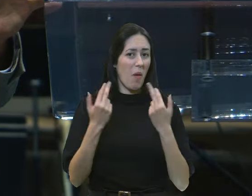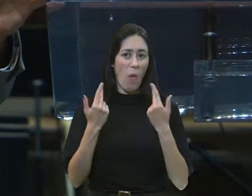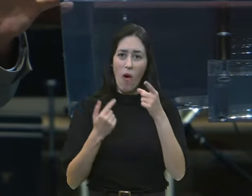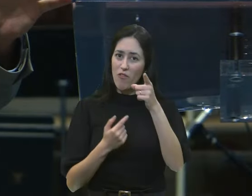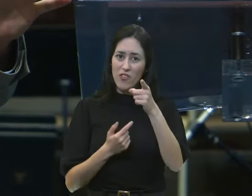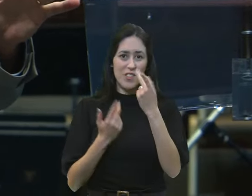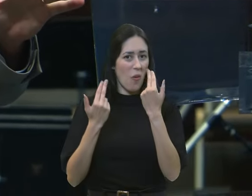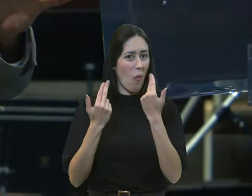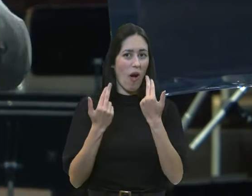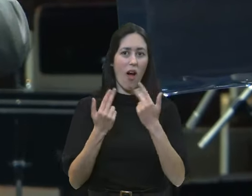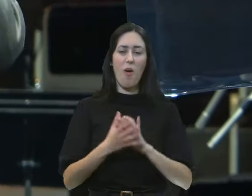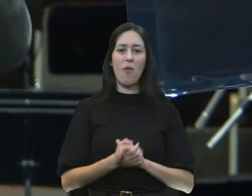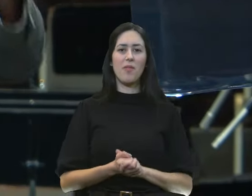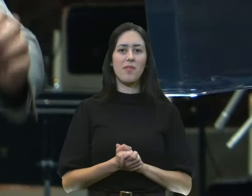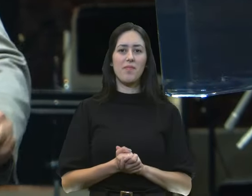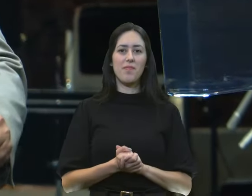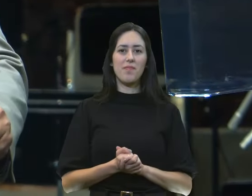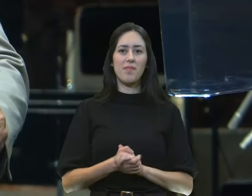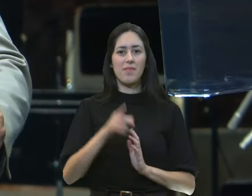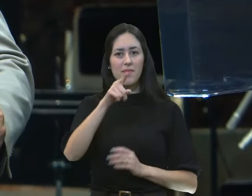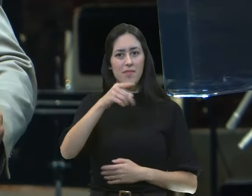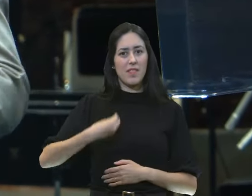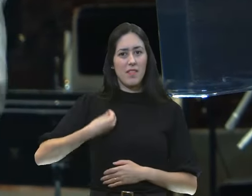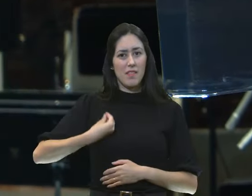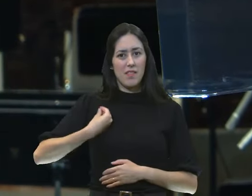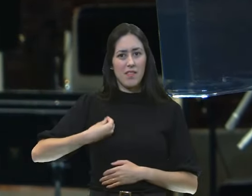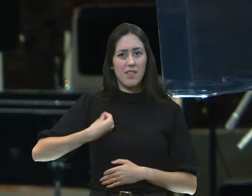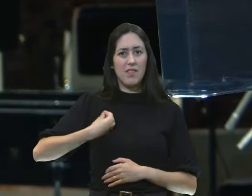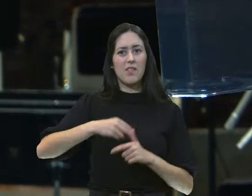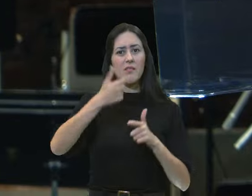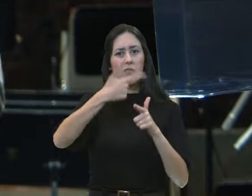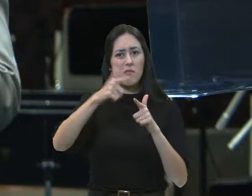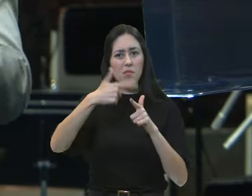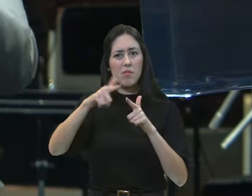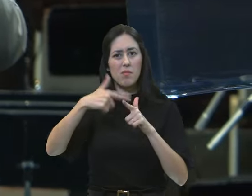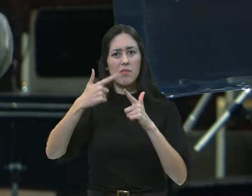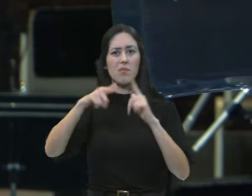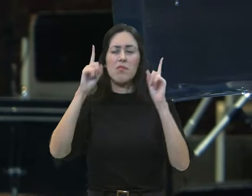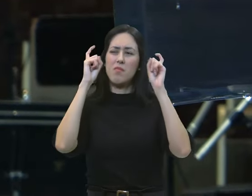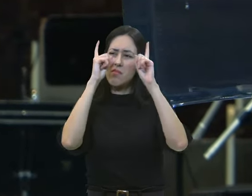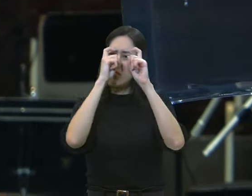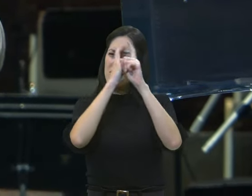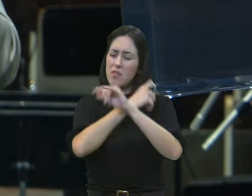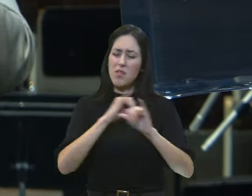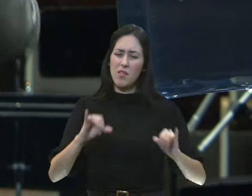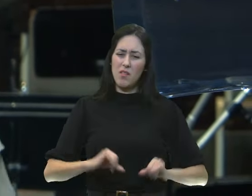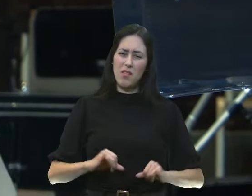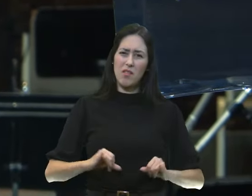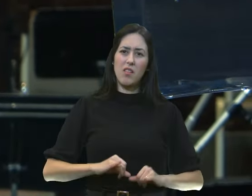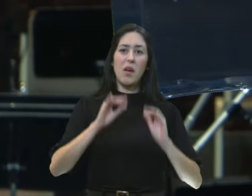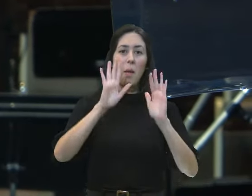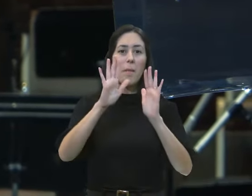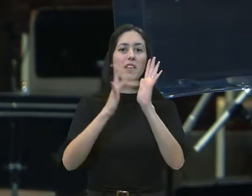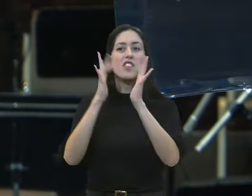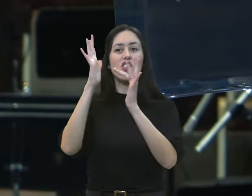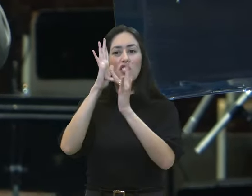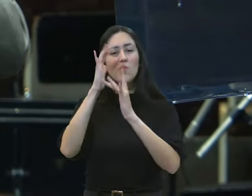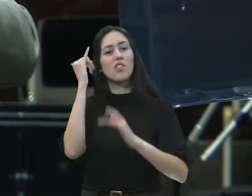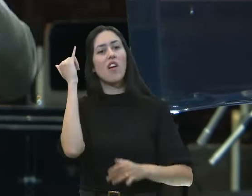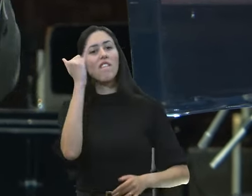meio das montanhas da vida, ou do acostamento da vida, Jesus está passando e Ele está dizendo: eu estou te